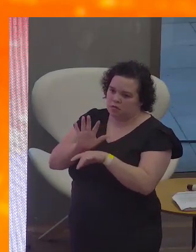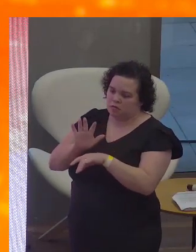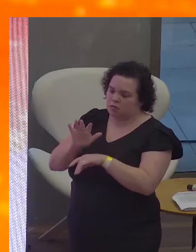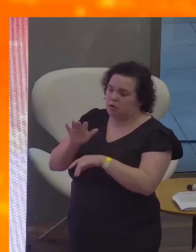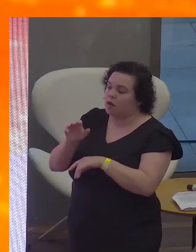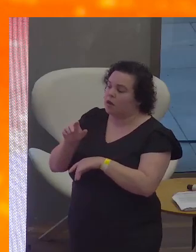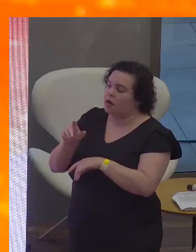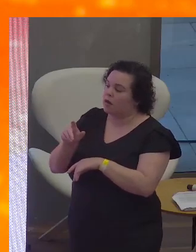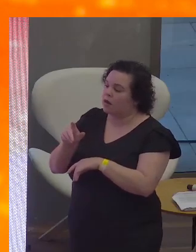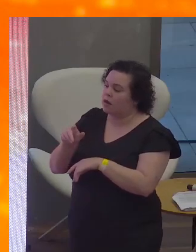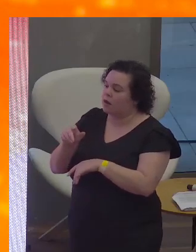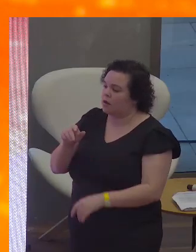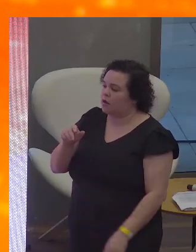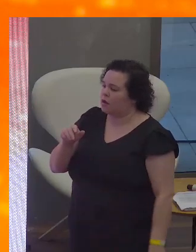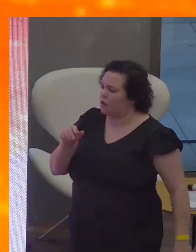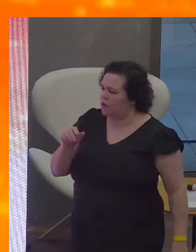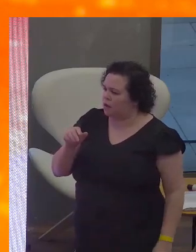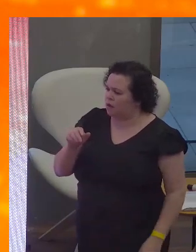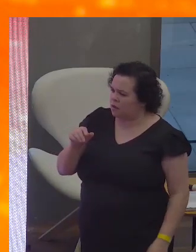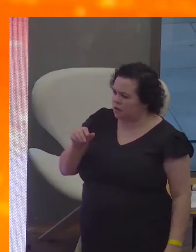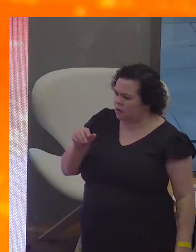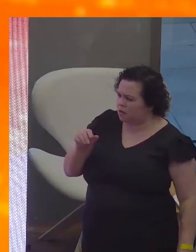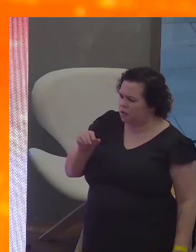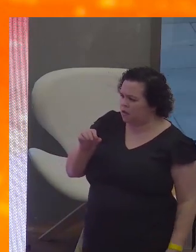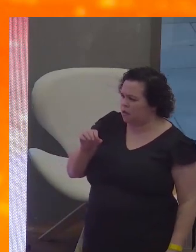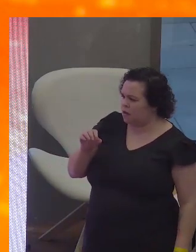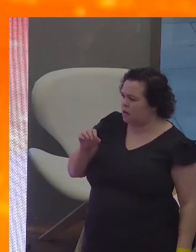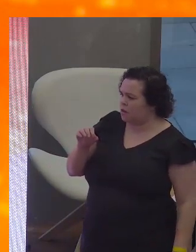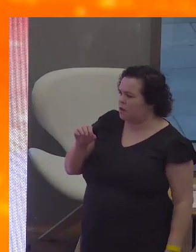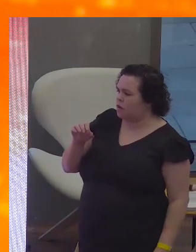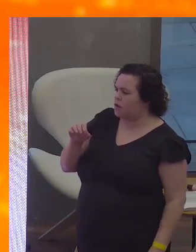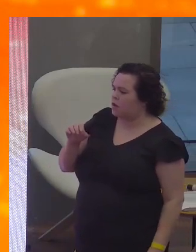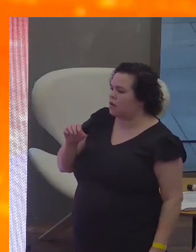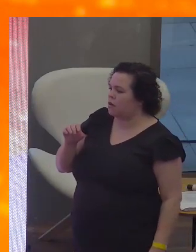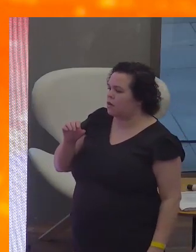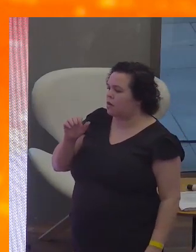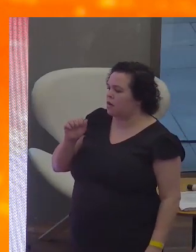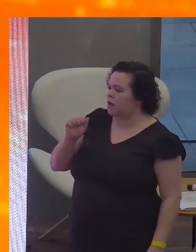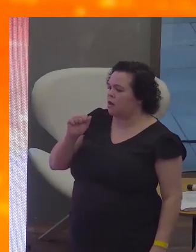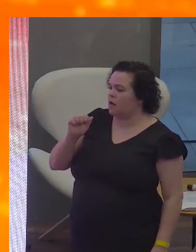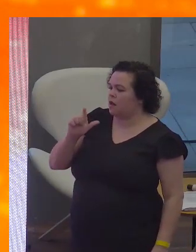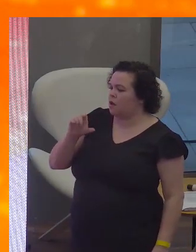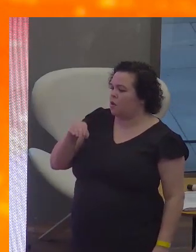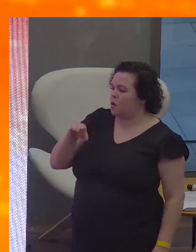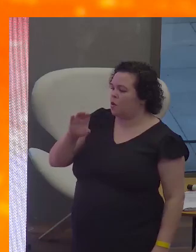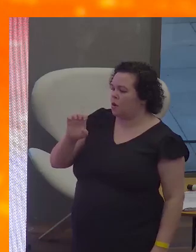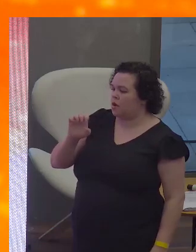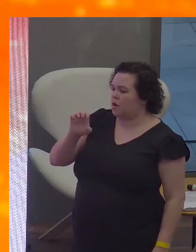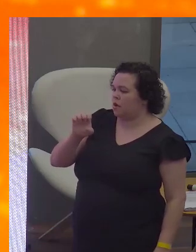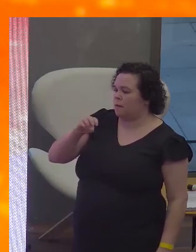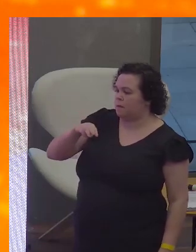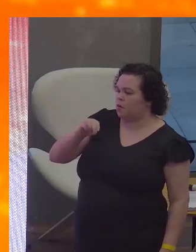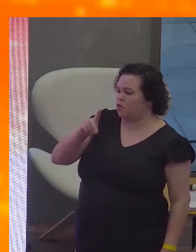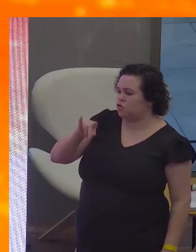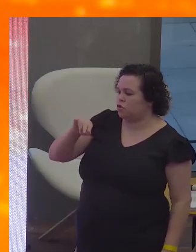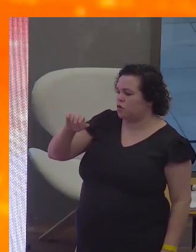A aloe medina e todas as preparações à base de folha e espécie de aloe, que tenham derivados